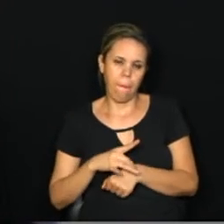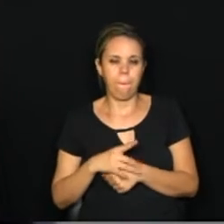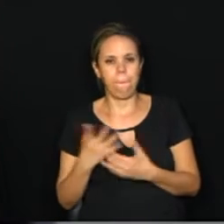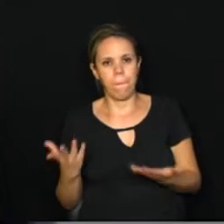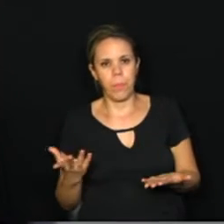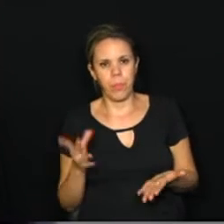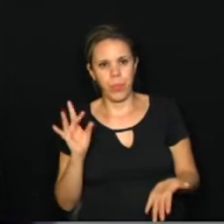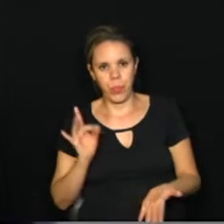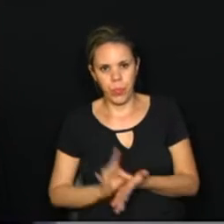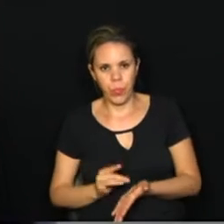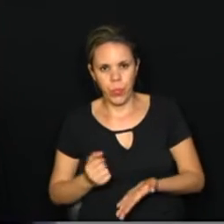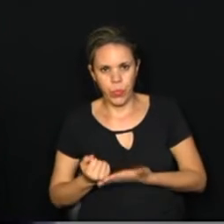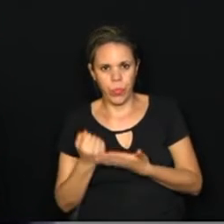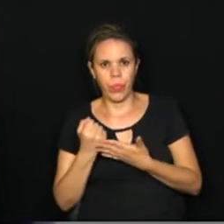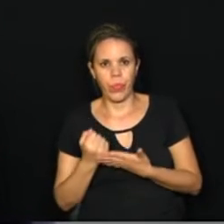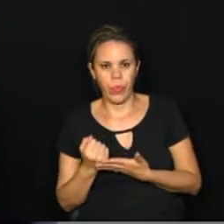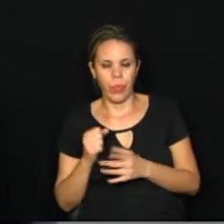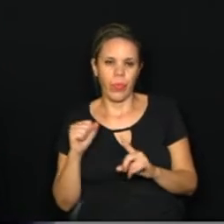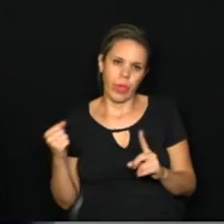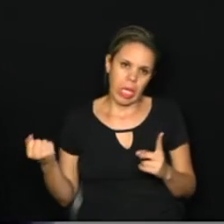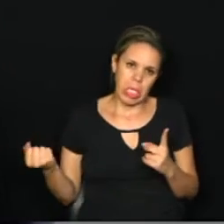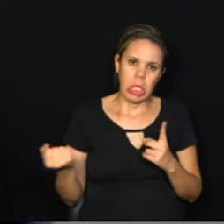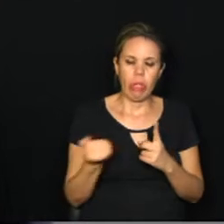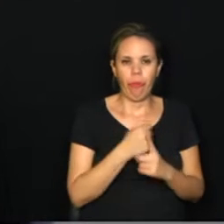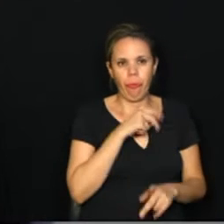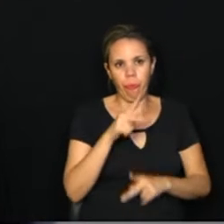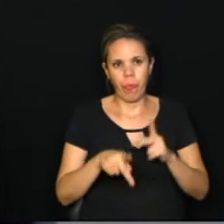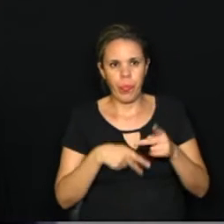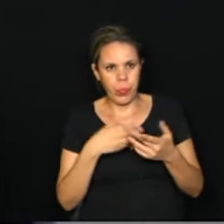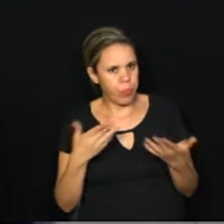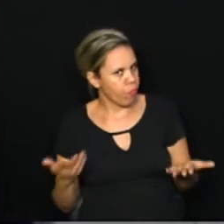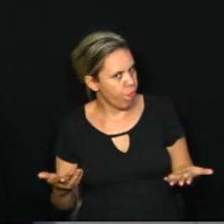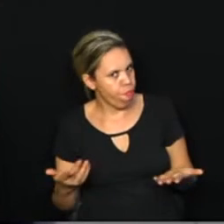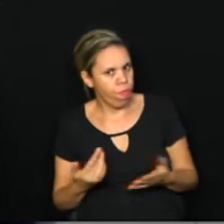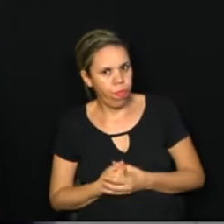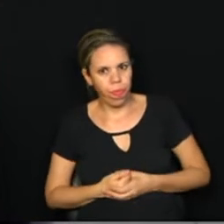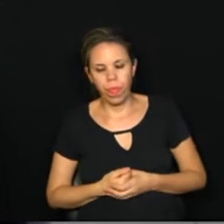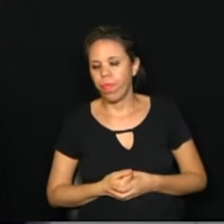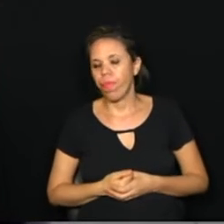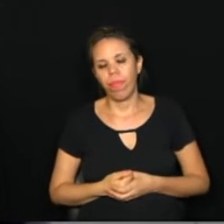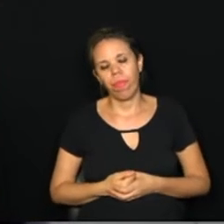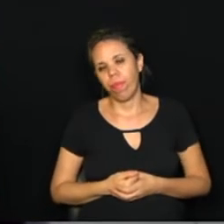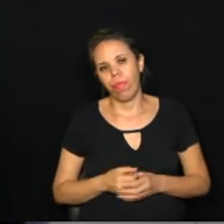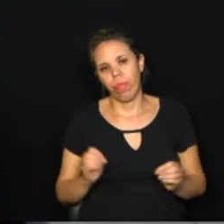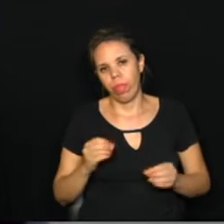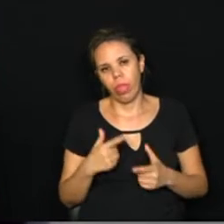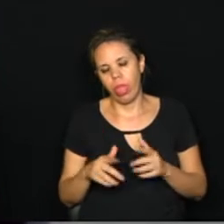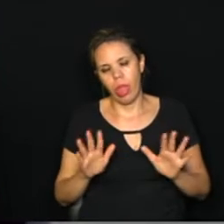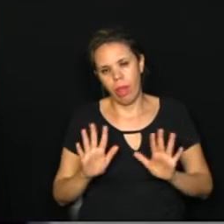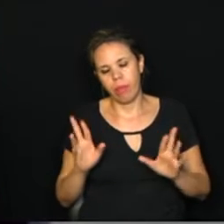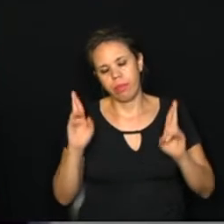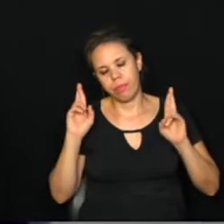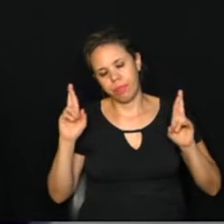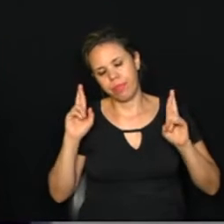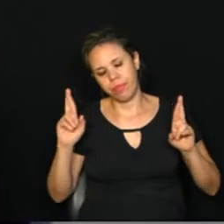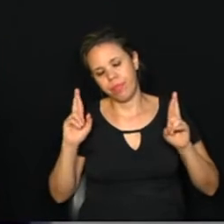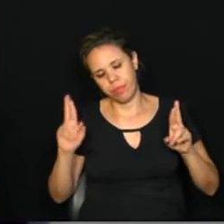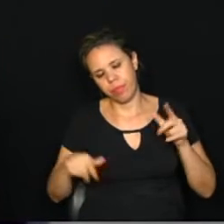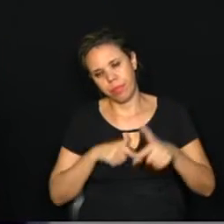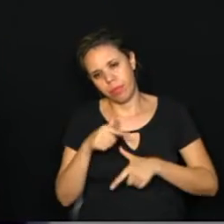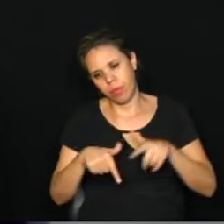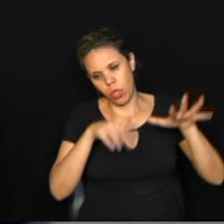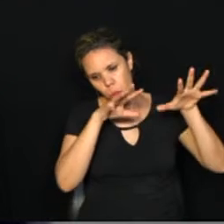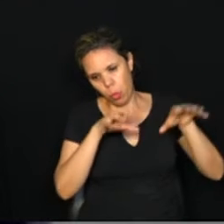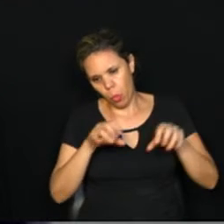dar efetivamente a assistência à população, não ter algo improvisado. Eu espero que essa operação